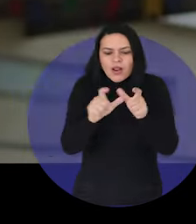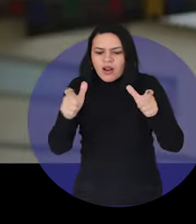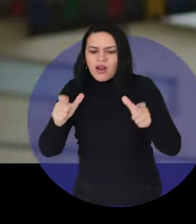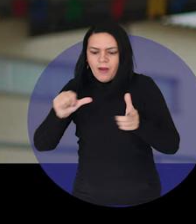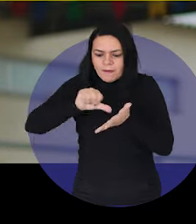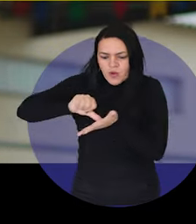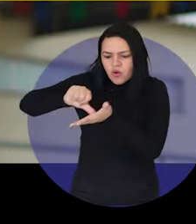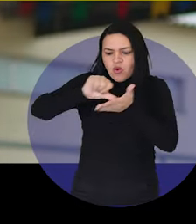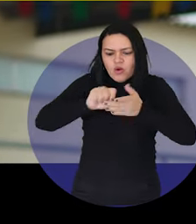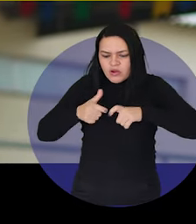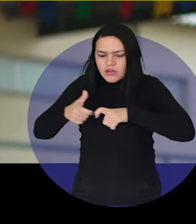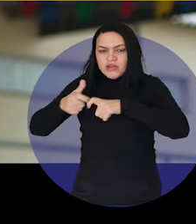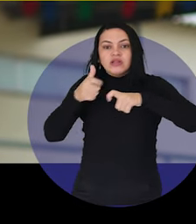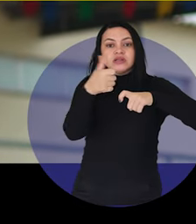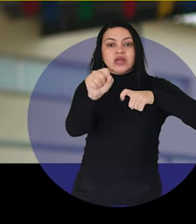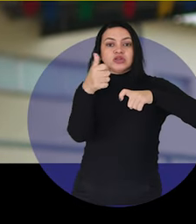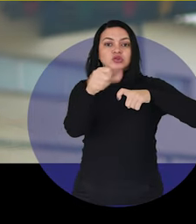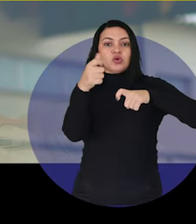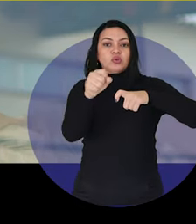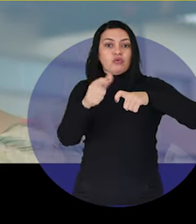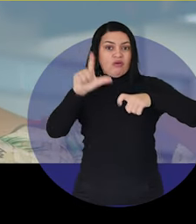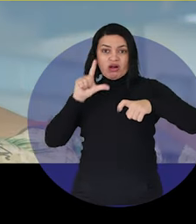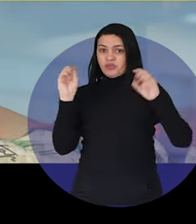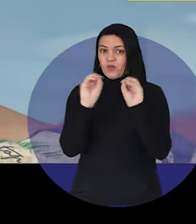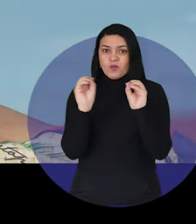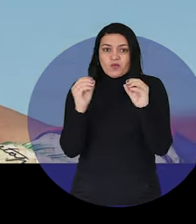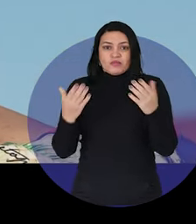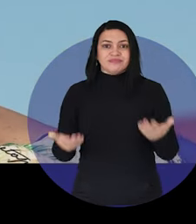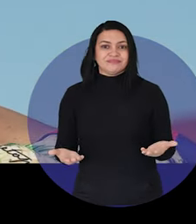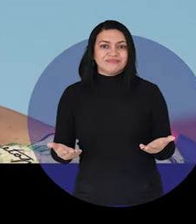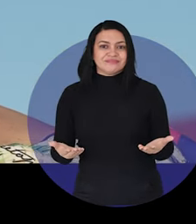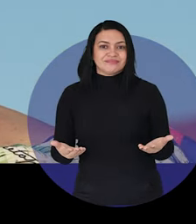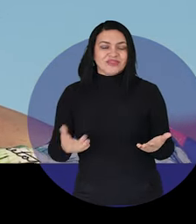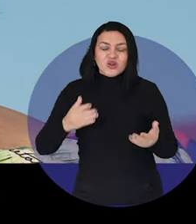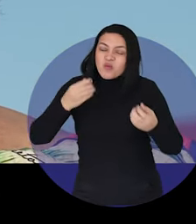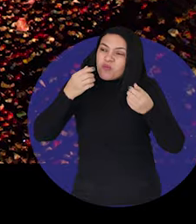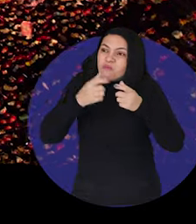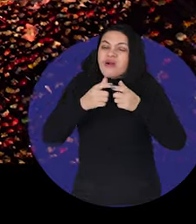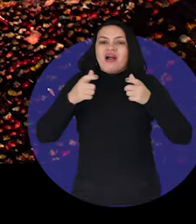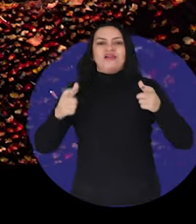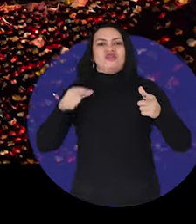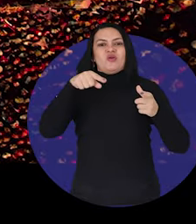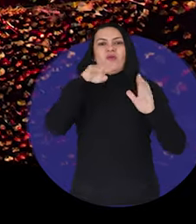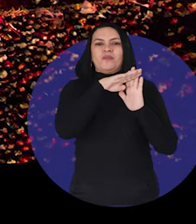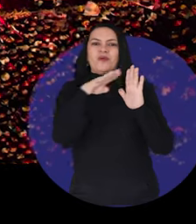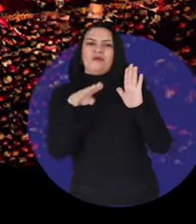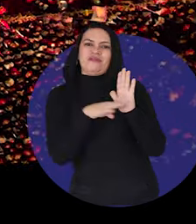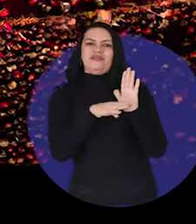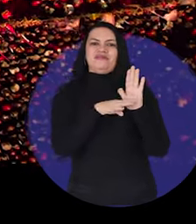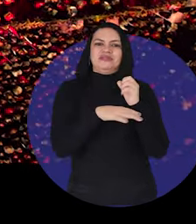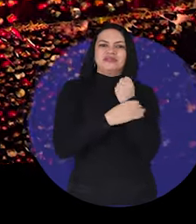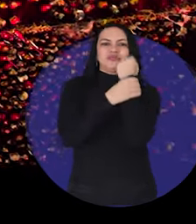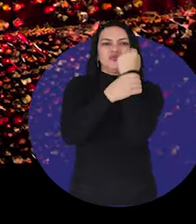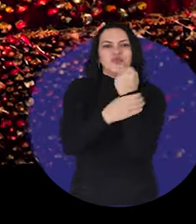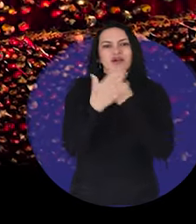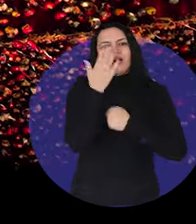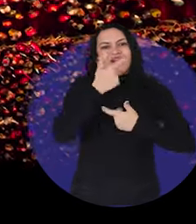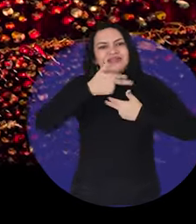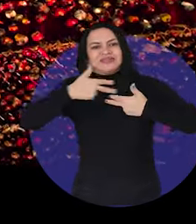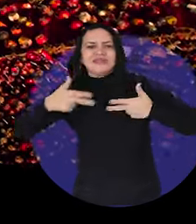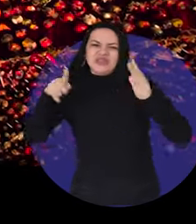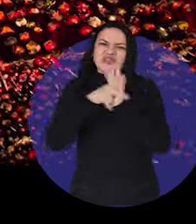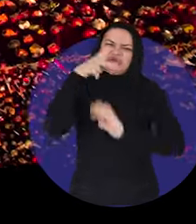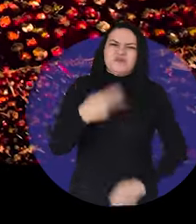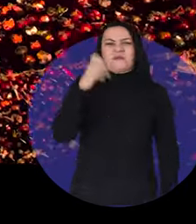foram 18 policlínicas, quando não tinha nenhuma. O maior programa de segurança alimentar